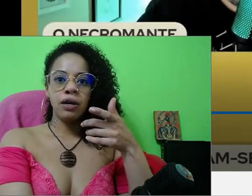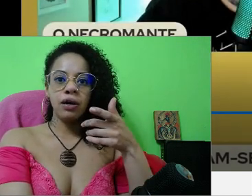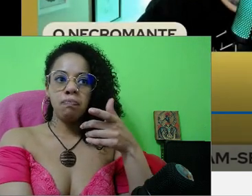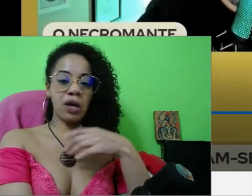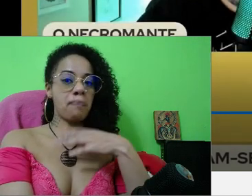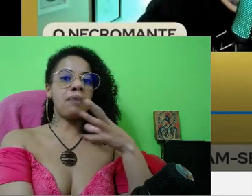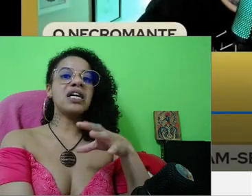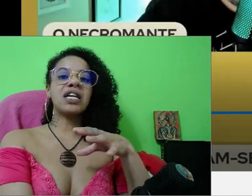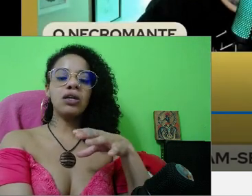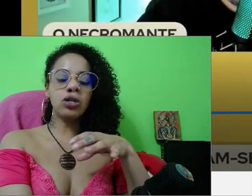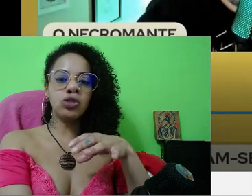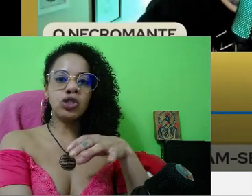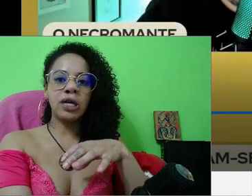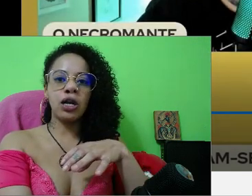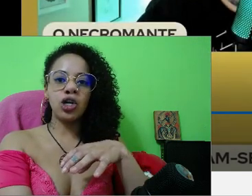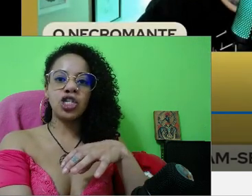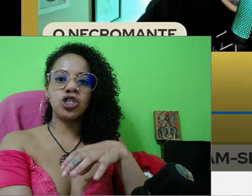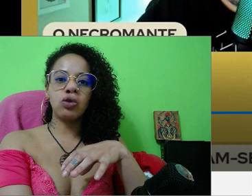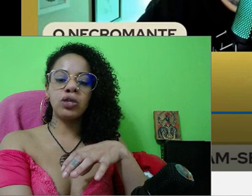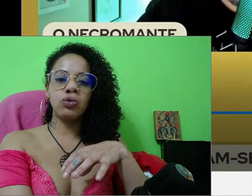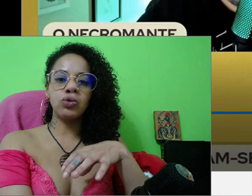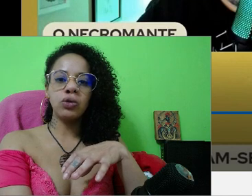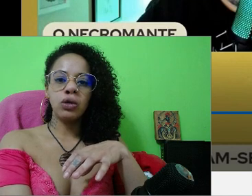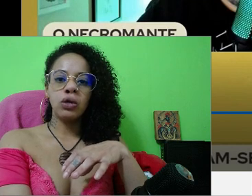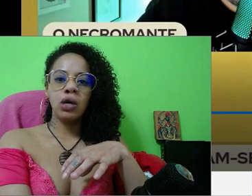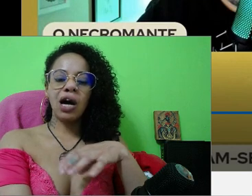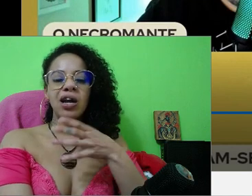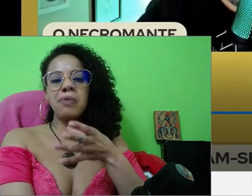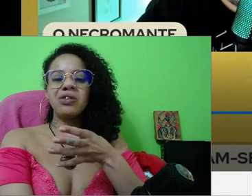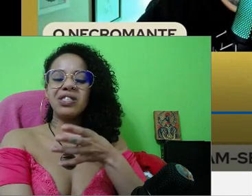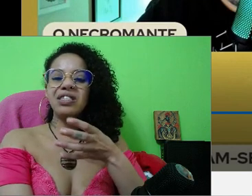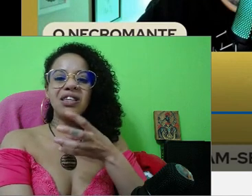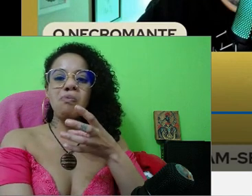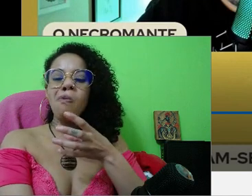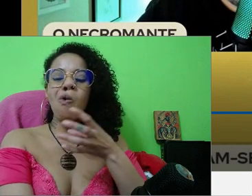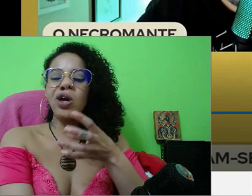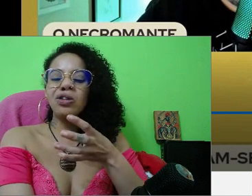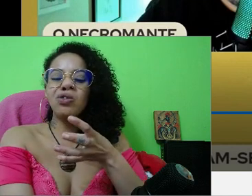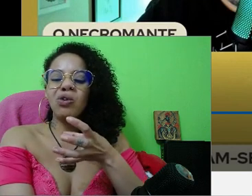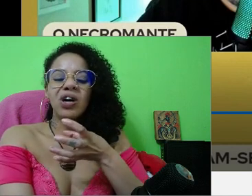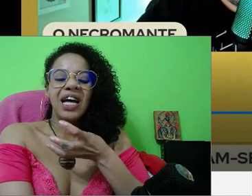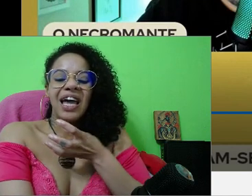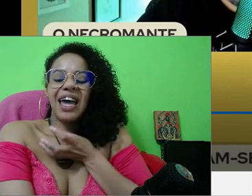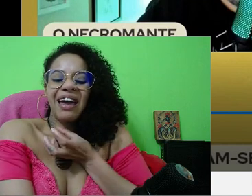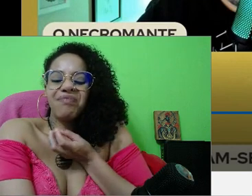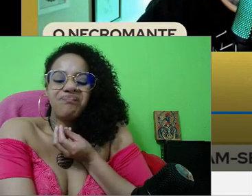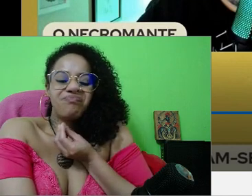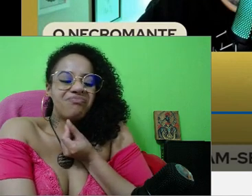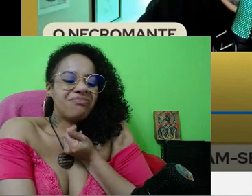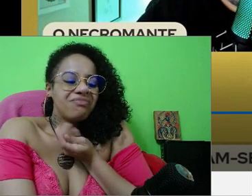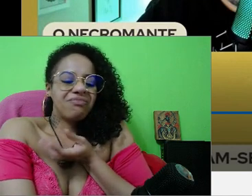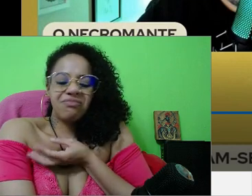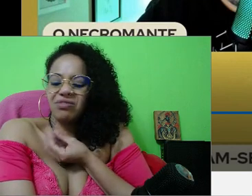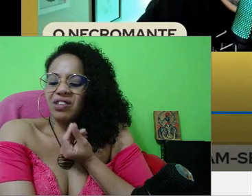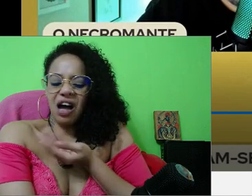Monark Porque para mim aquilo que não soma na lógica de conteúdo agora mano Vocês são muito